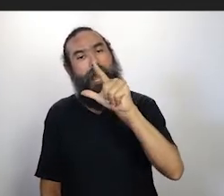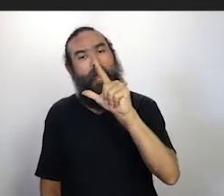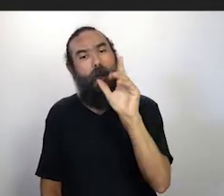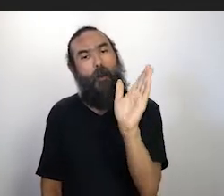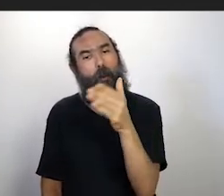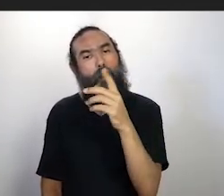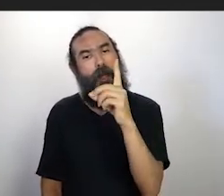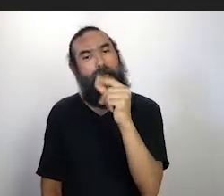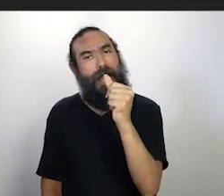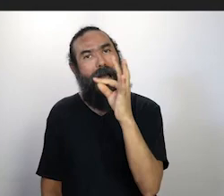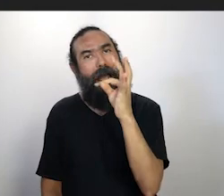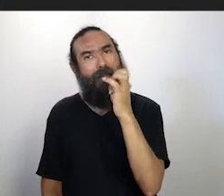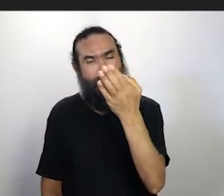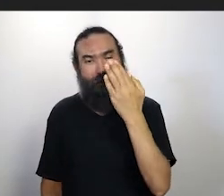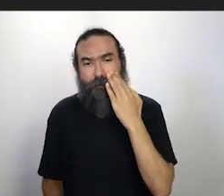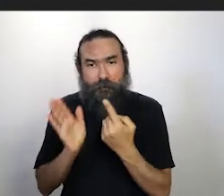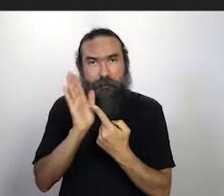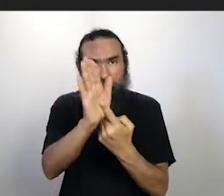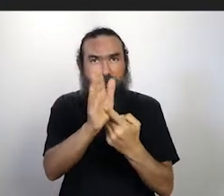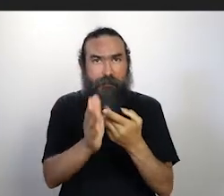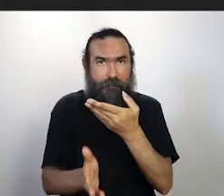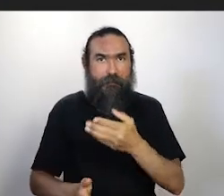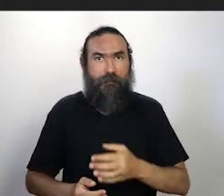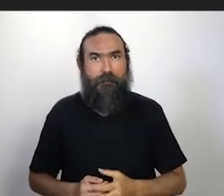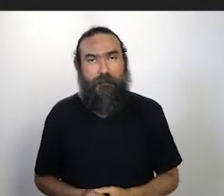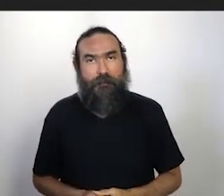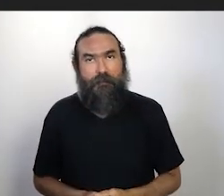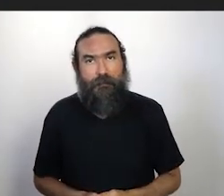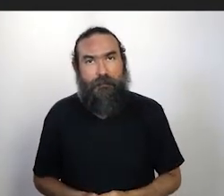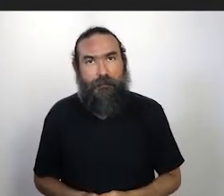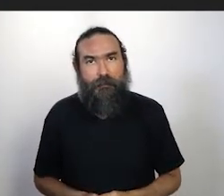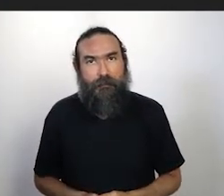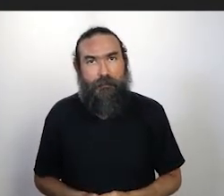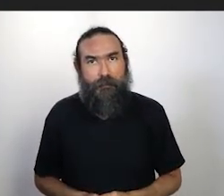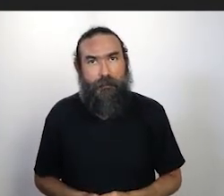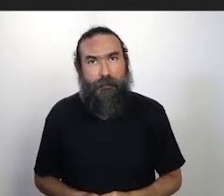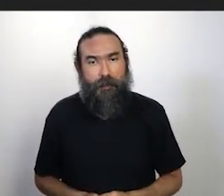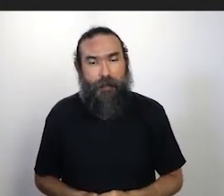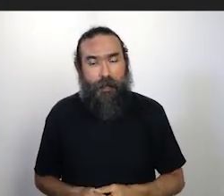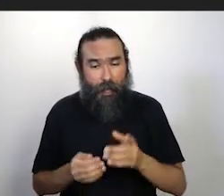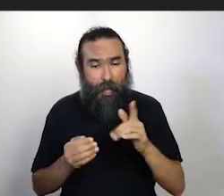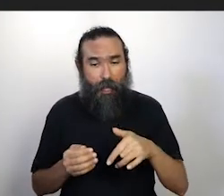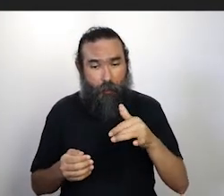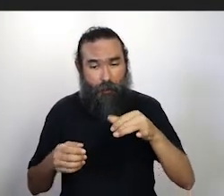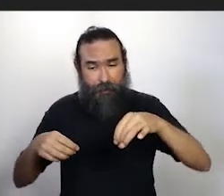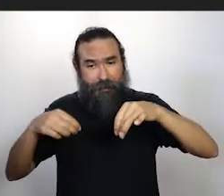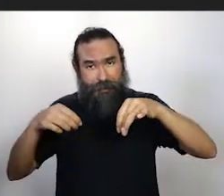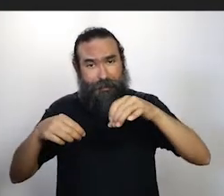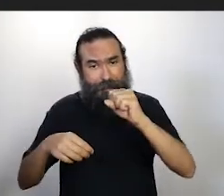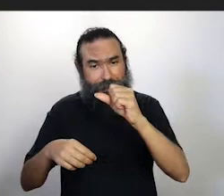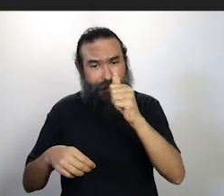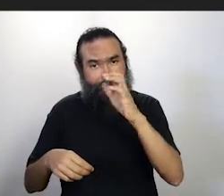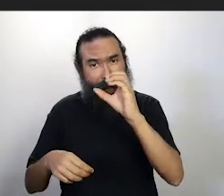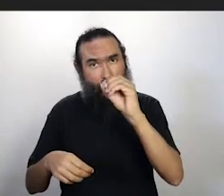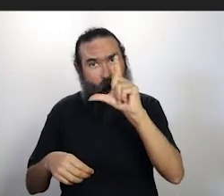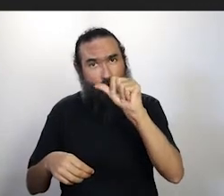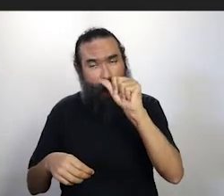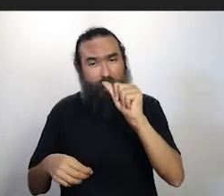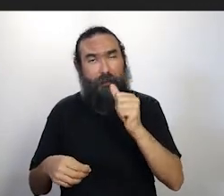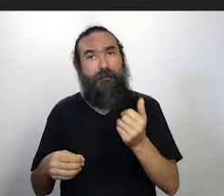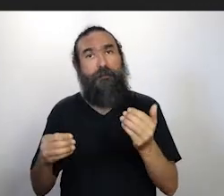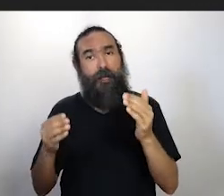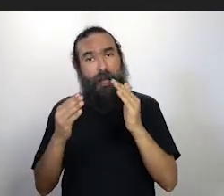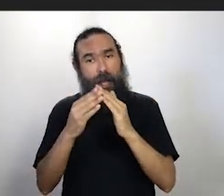mostrar aqui, fazer um merchandising. É uma sacola que a gente distribui nas